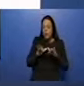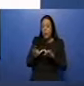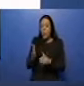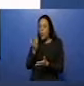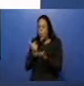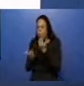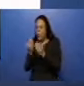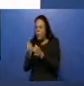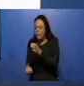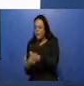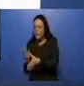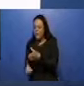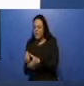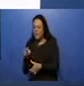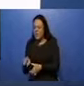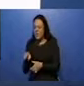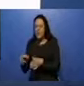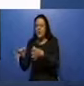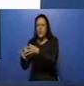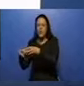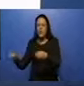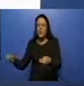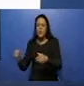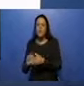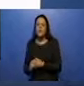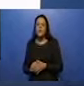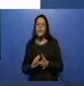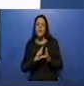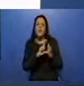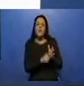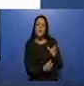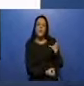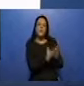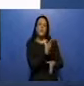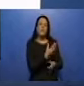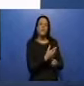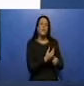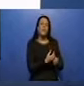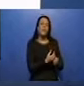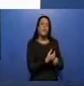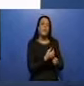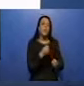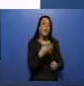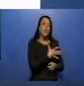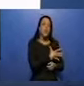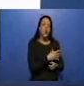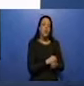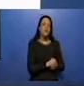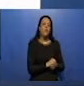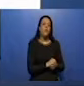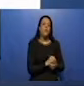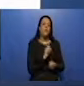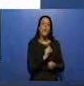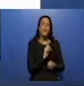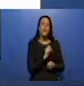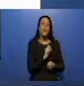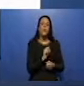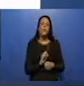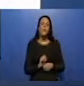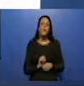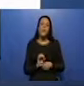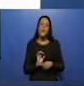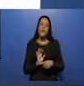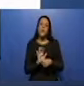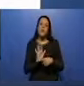Finalmente chegaram o trigo, a cevada e outras espécies. O que possibilitou o aumento do